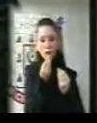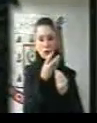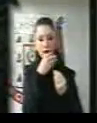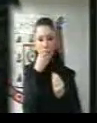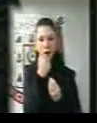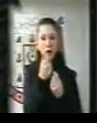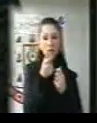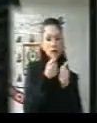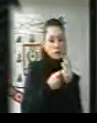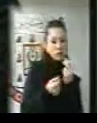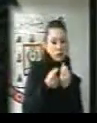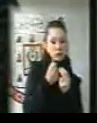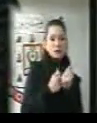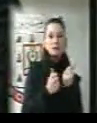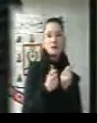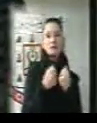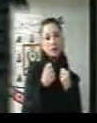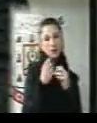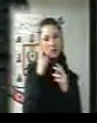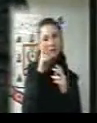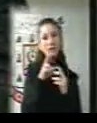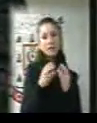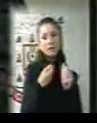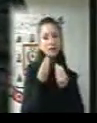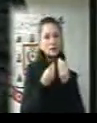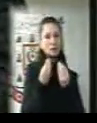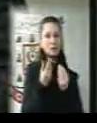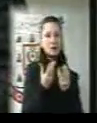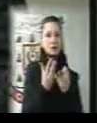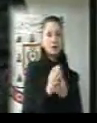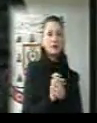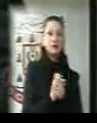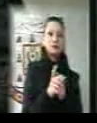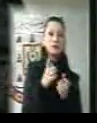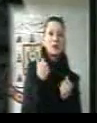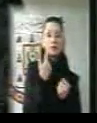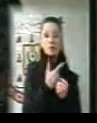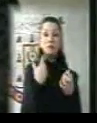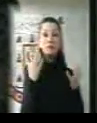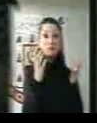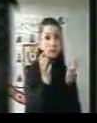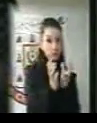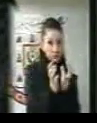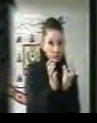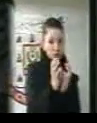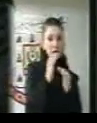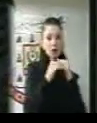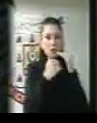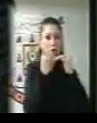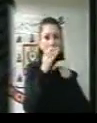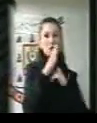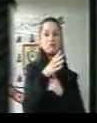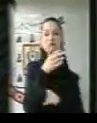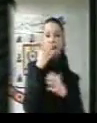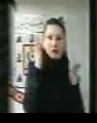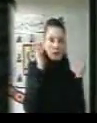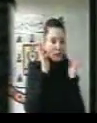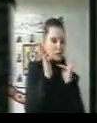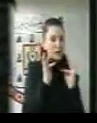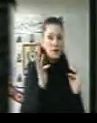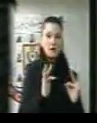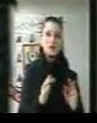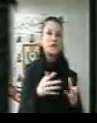região. Então, por isso, que a nossa comissão fica muito feliz, e juntamente com os demais vereadores dessa